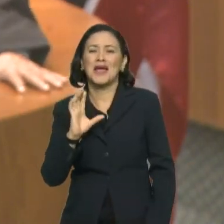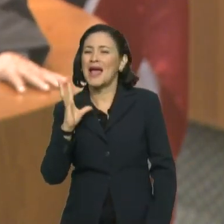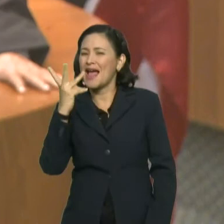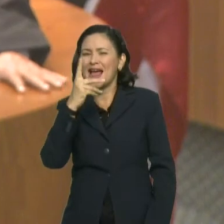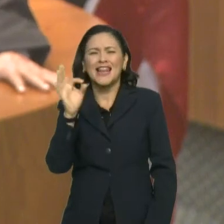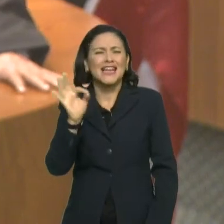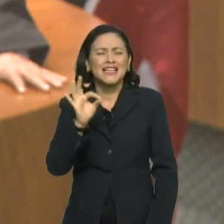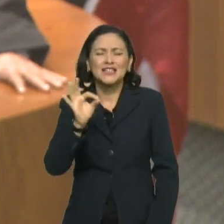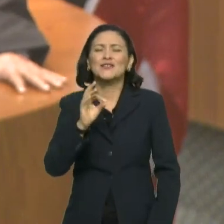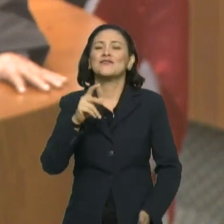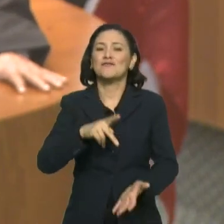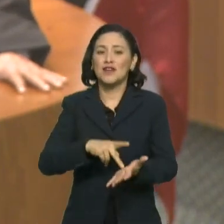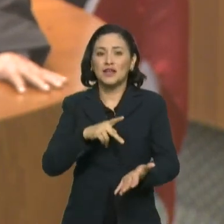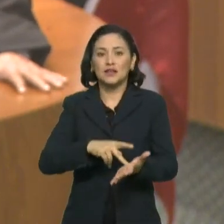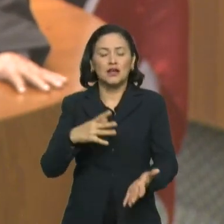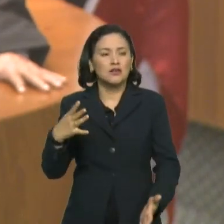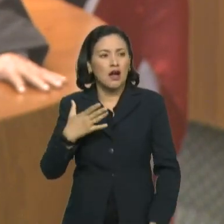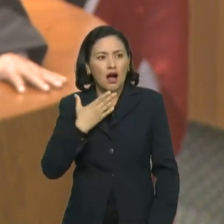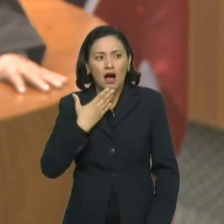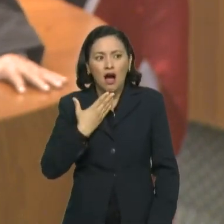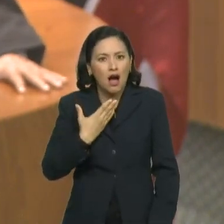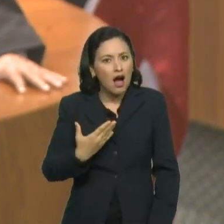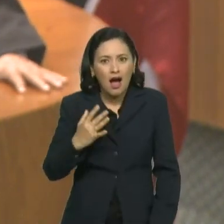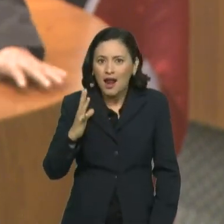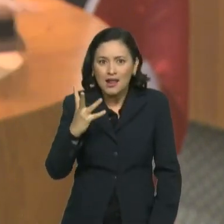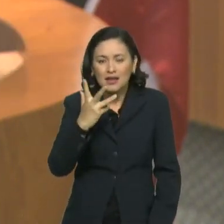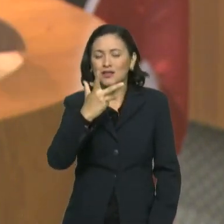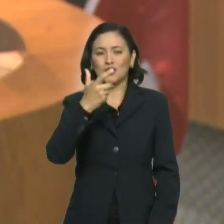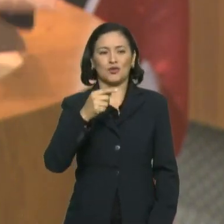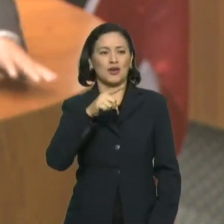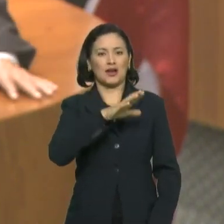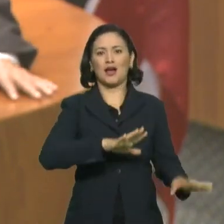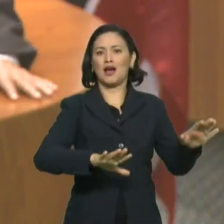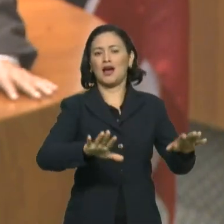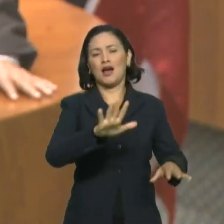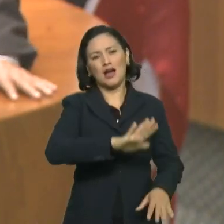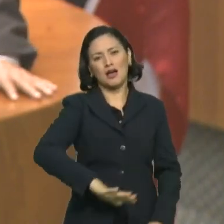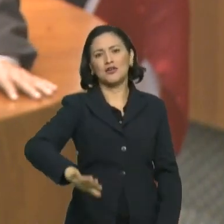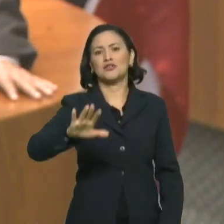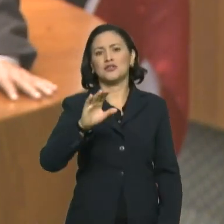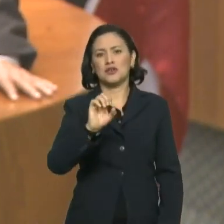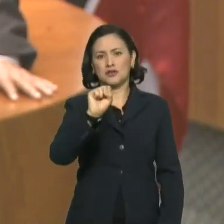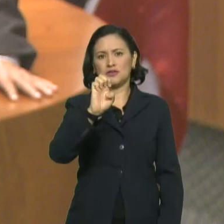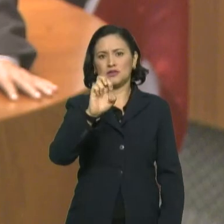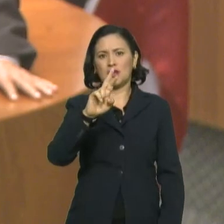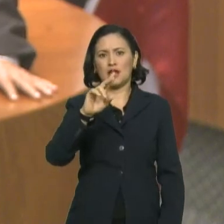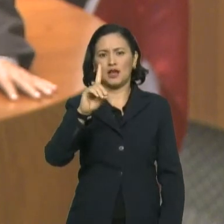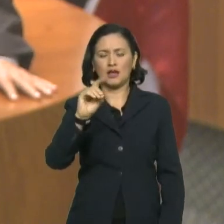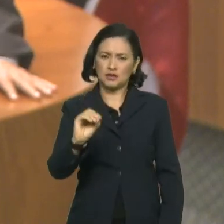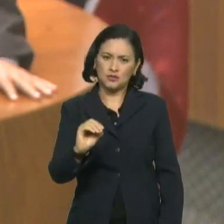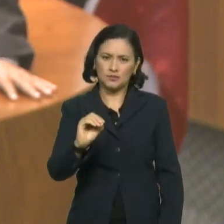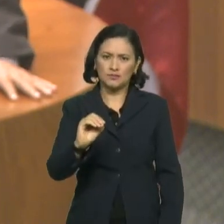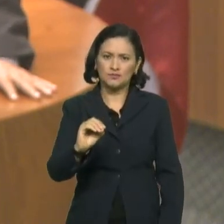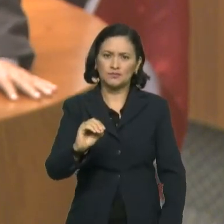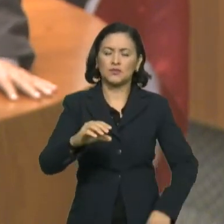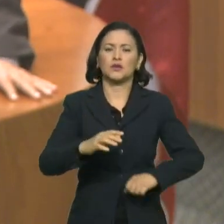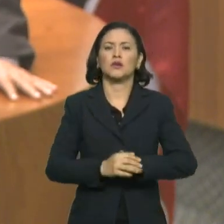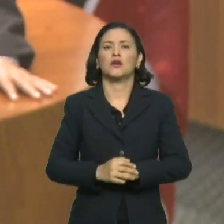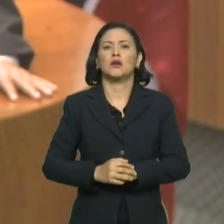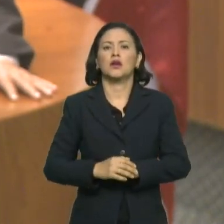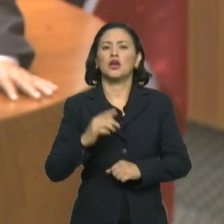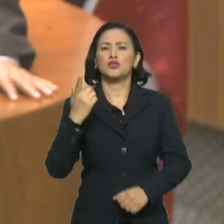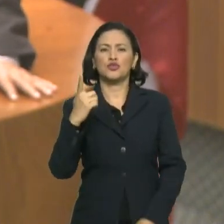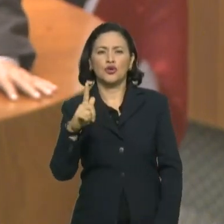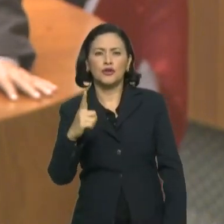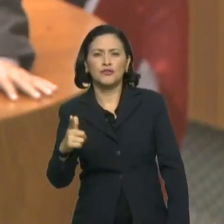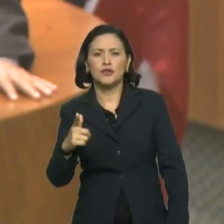extasiados, como o meu bateu e ficou. Tudo é bonito no Cerrado. As flores, as ondulações.